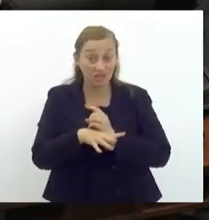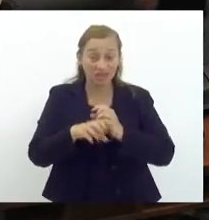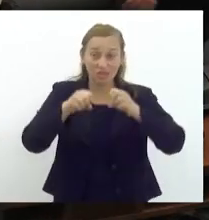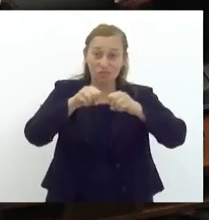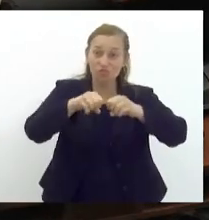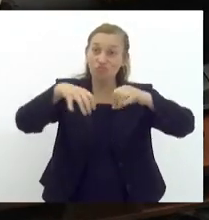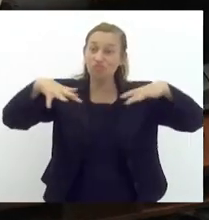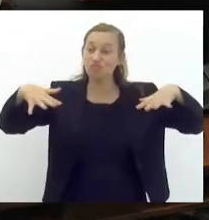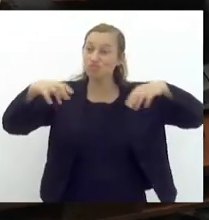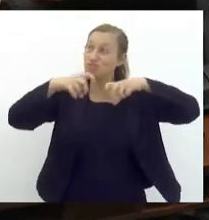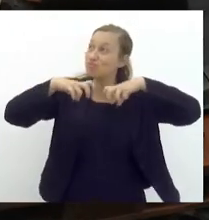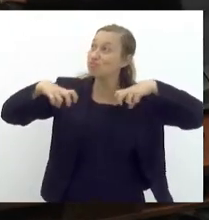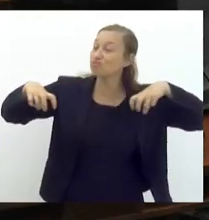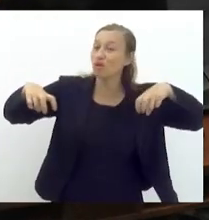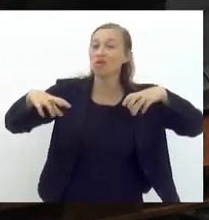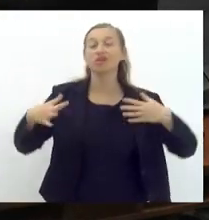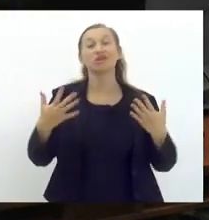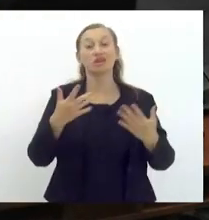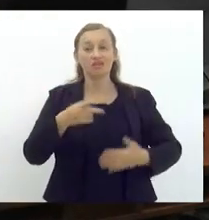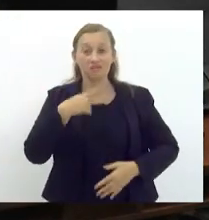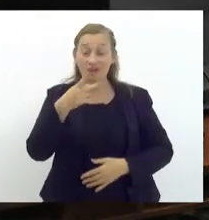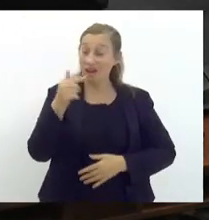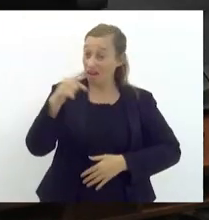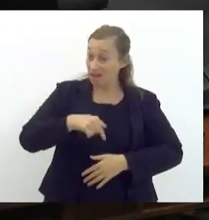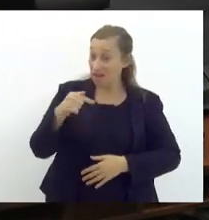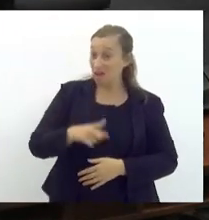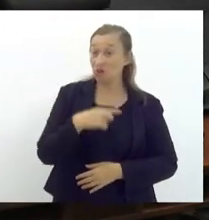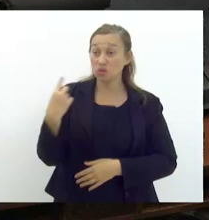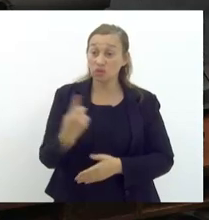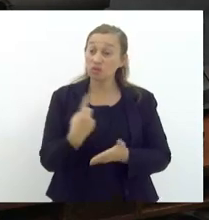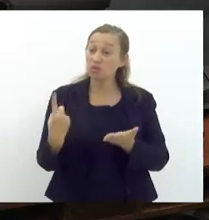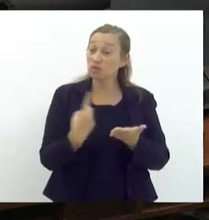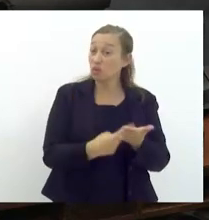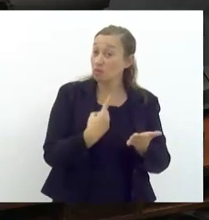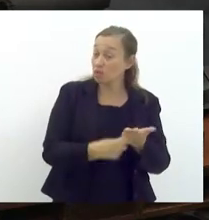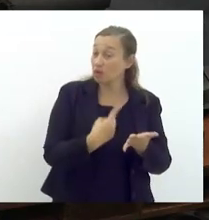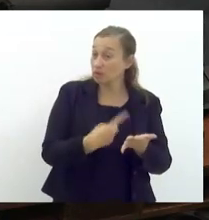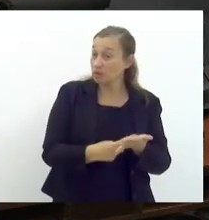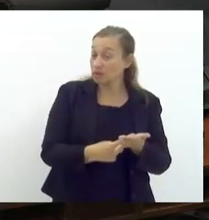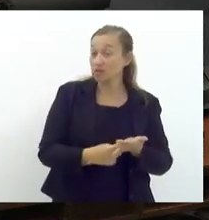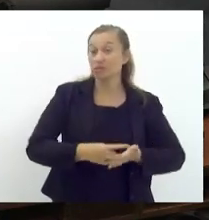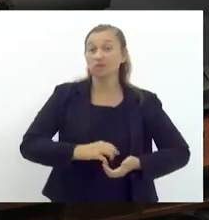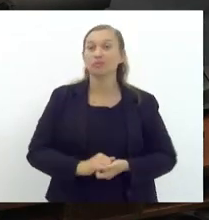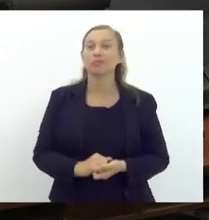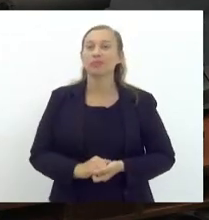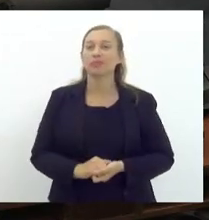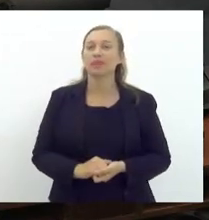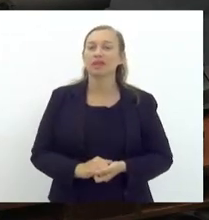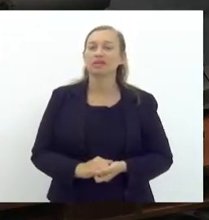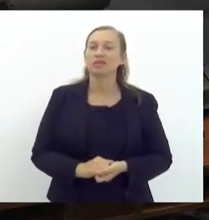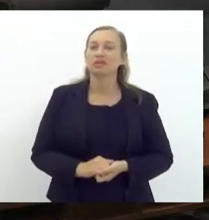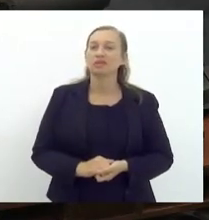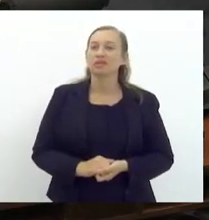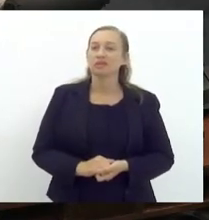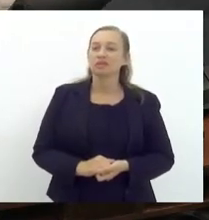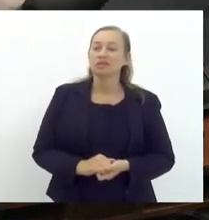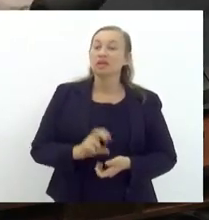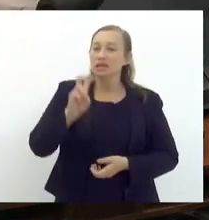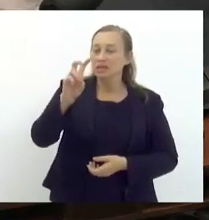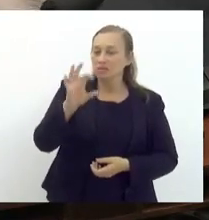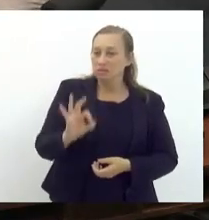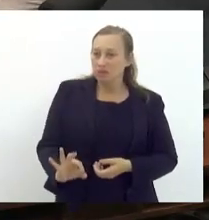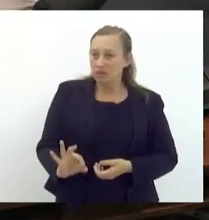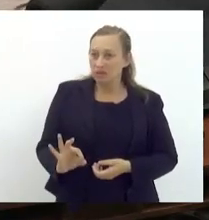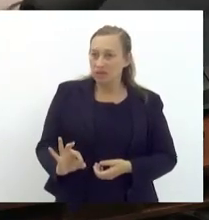nas Galerias e reafirmar aqui o nosso compromisso para garantia da aplicação desses